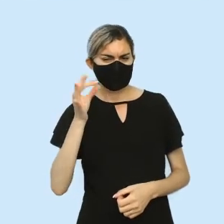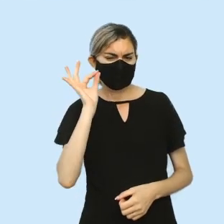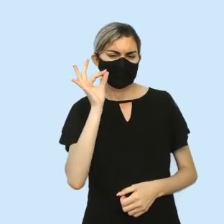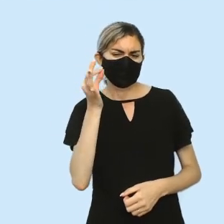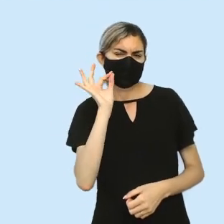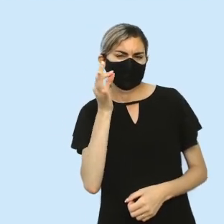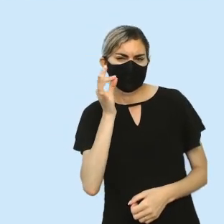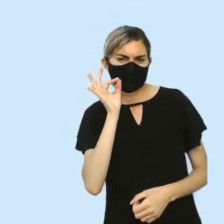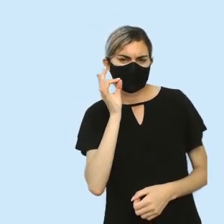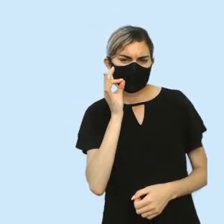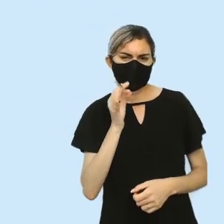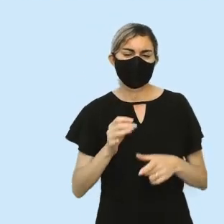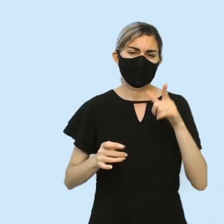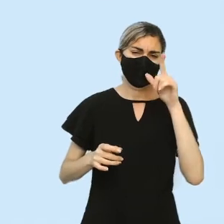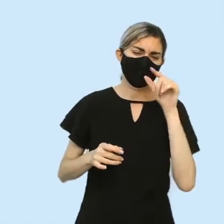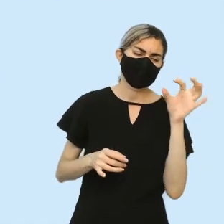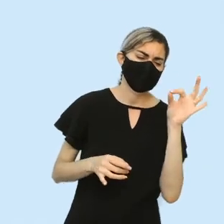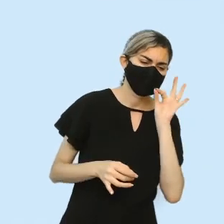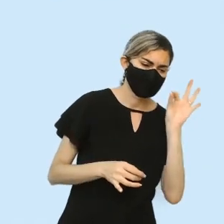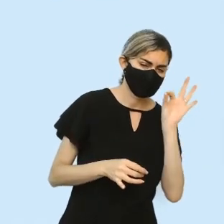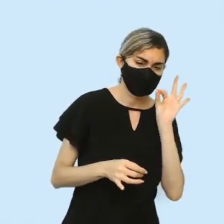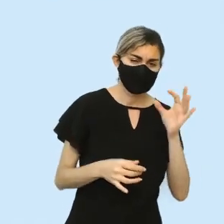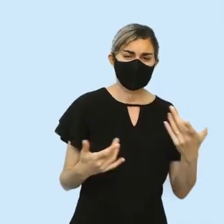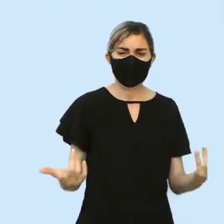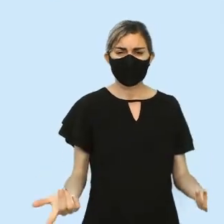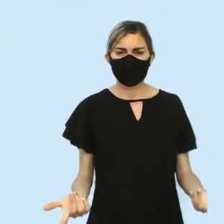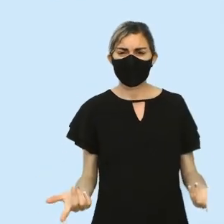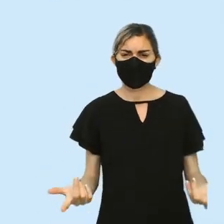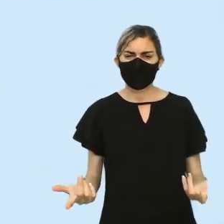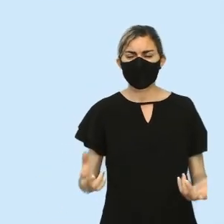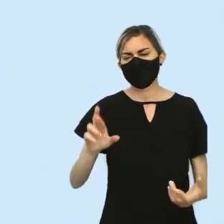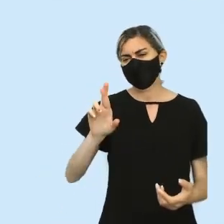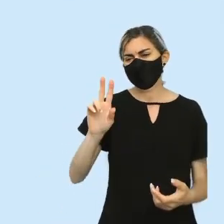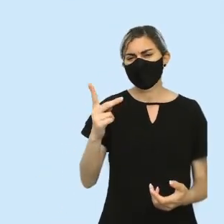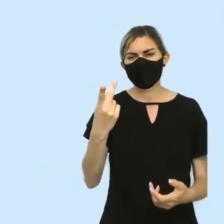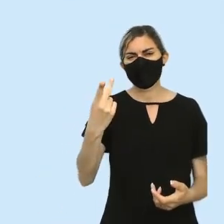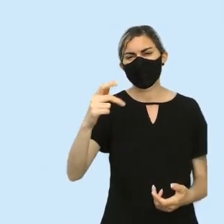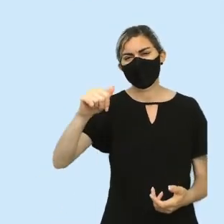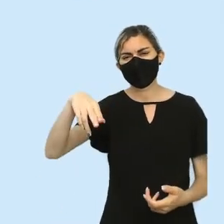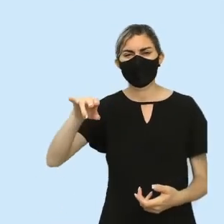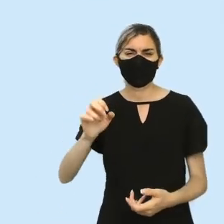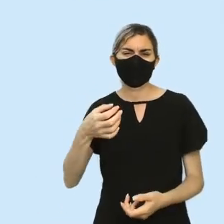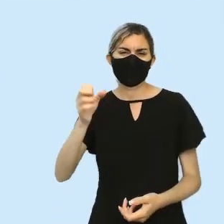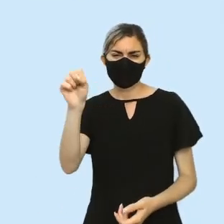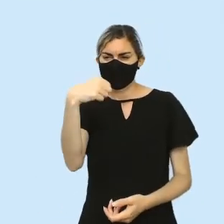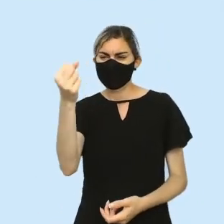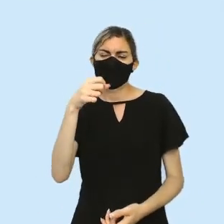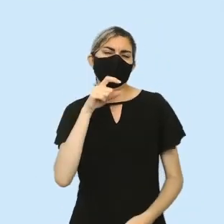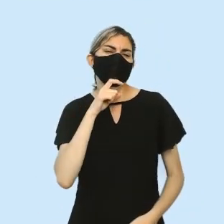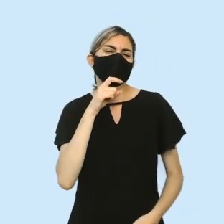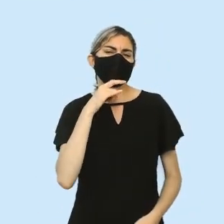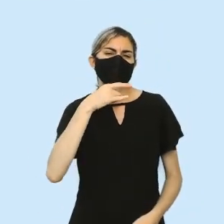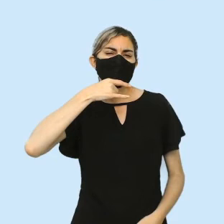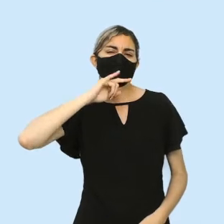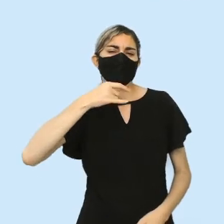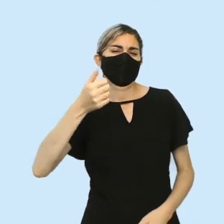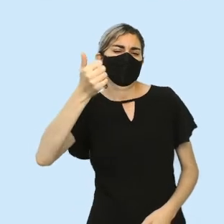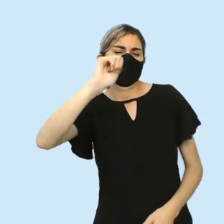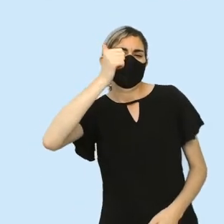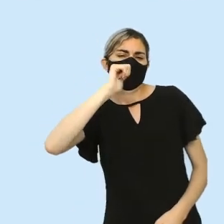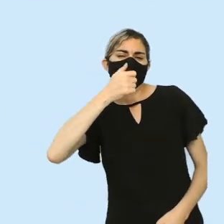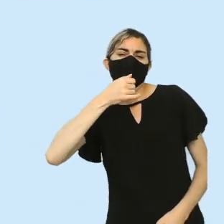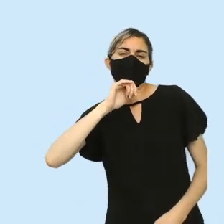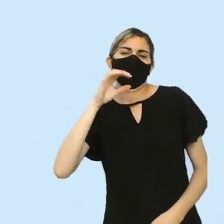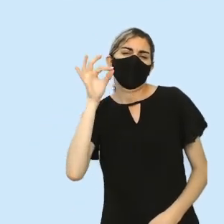chá. Chá com chá. Em vez de ser aquela Heineken gelada, aquele chopinho, a gente vai tomar um chá.